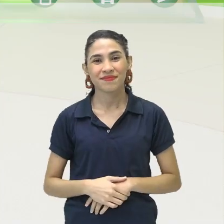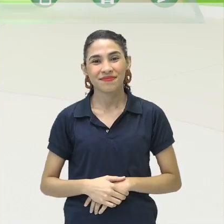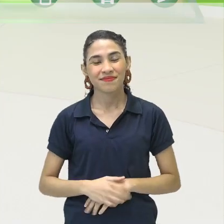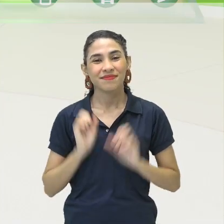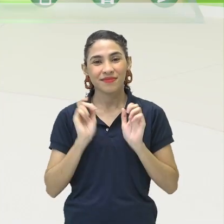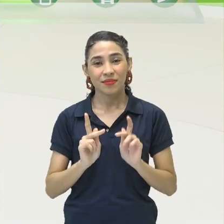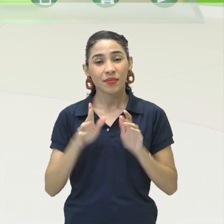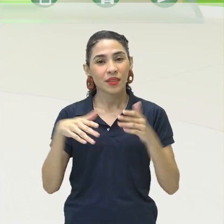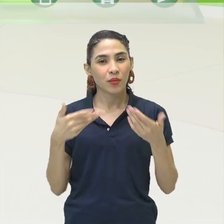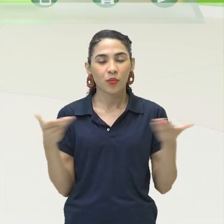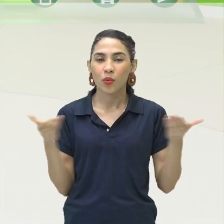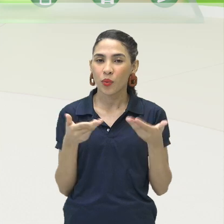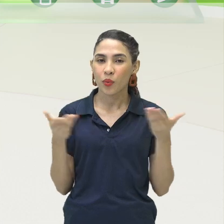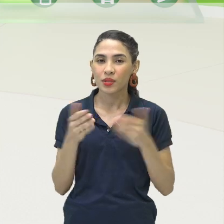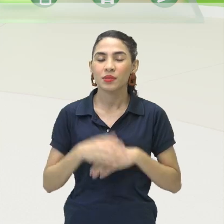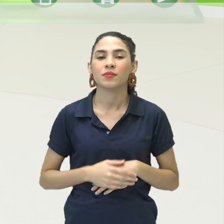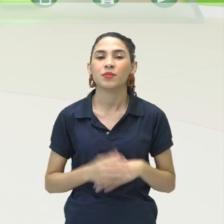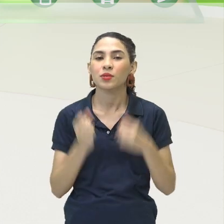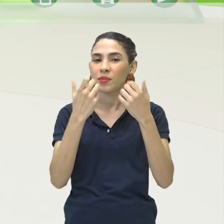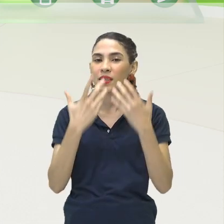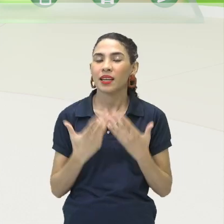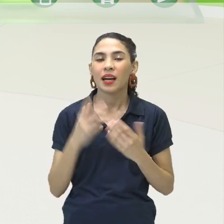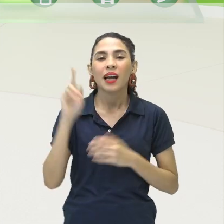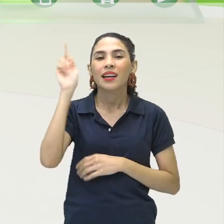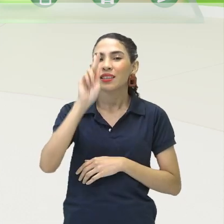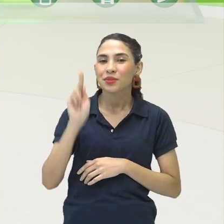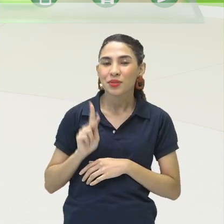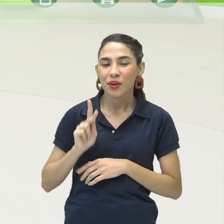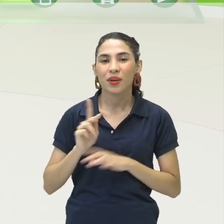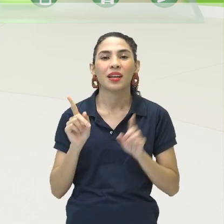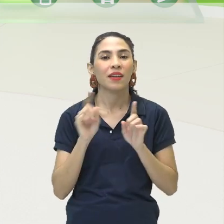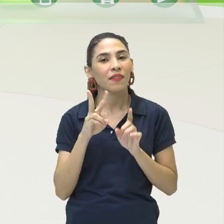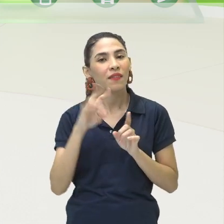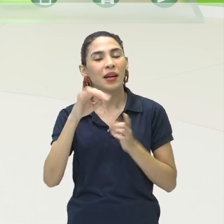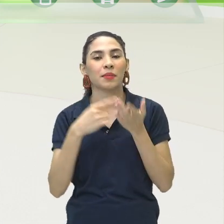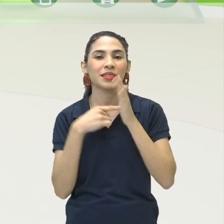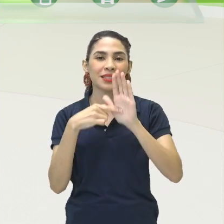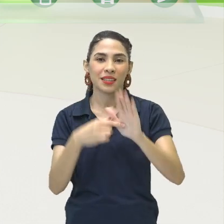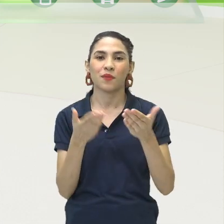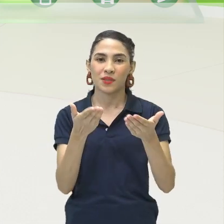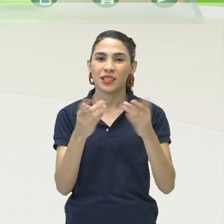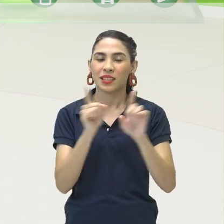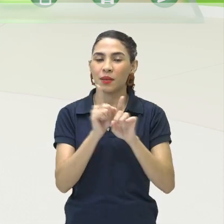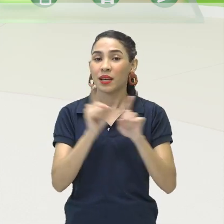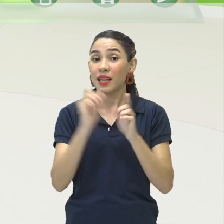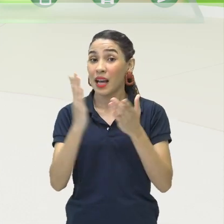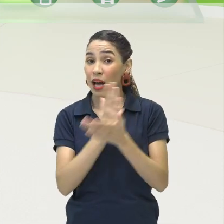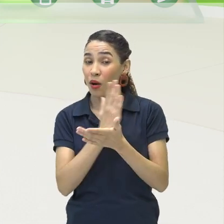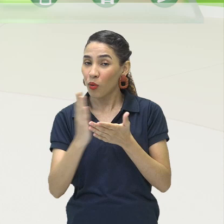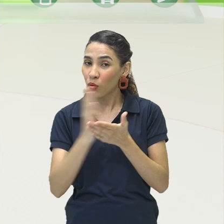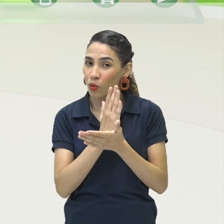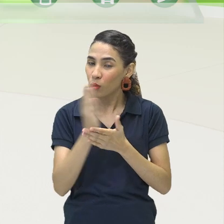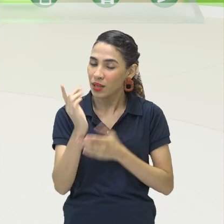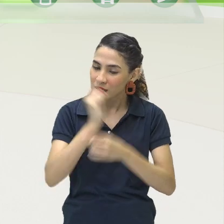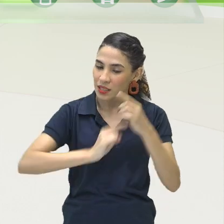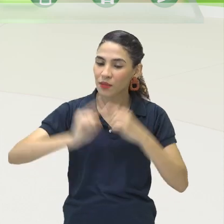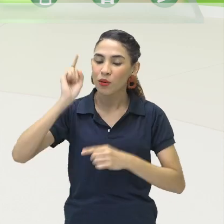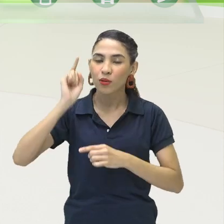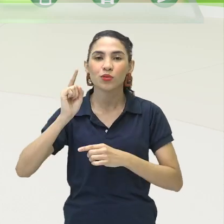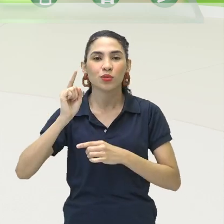tá? Então, hoje a gente vai falar muito de história, né? Vai apresentar para vocês algumas